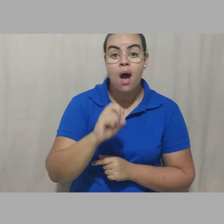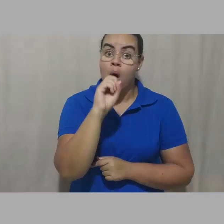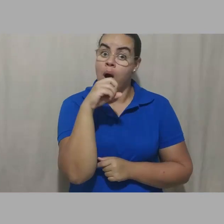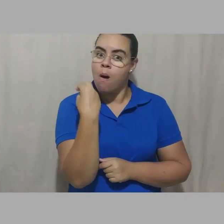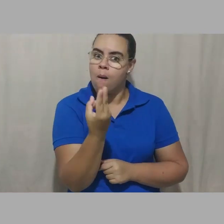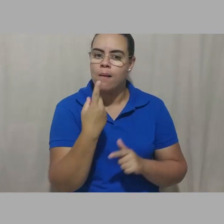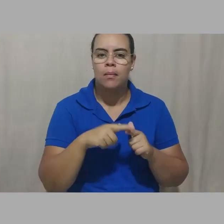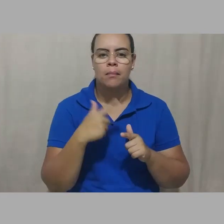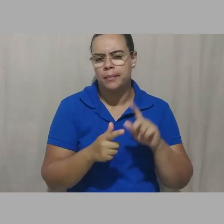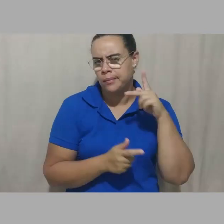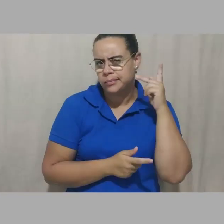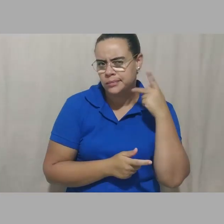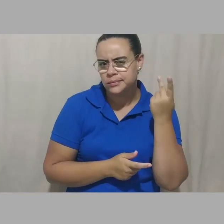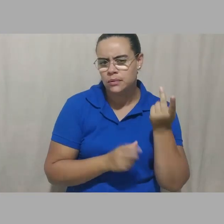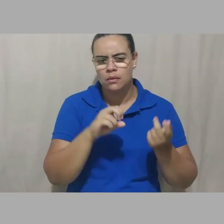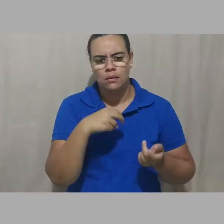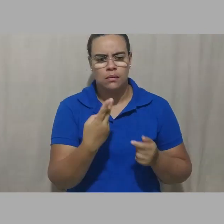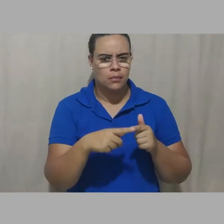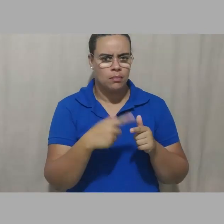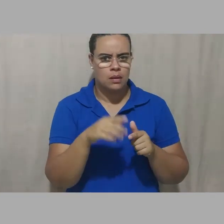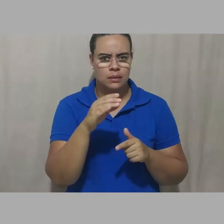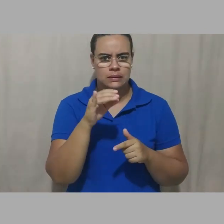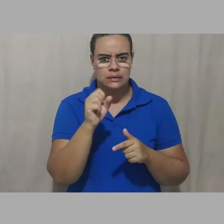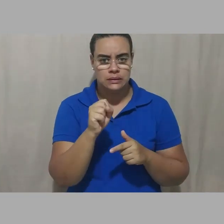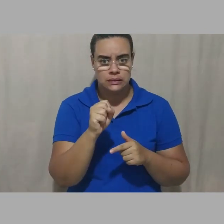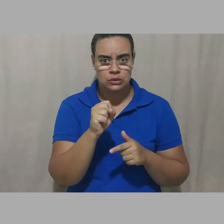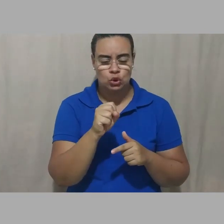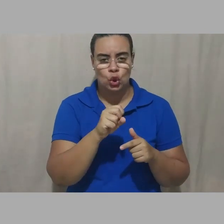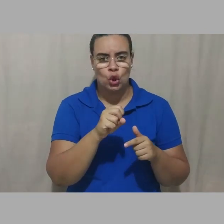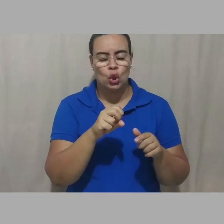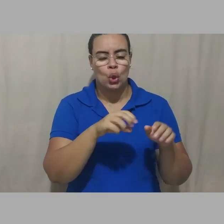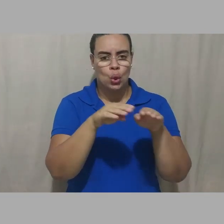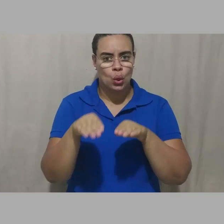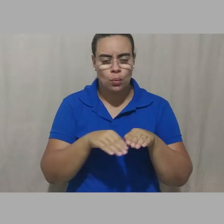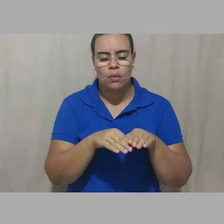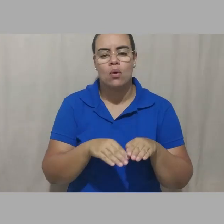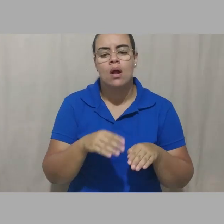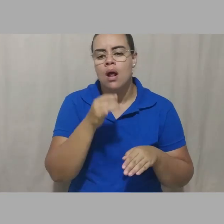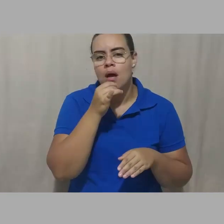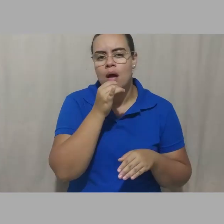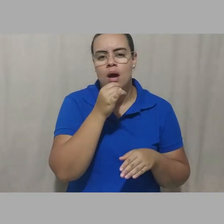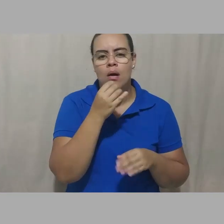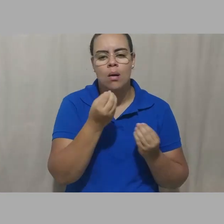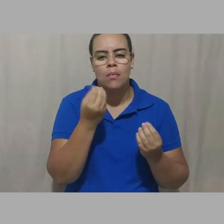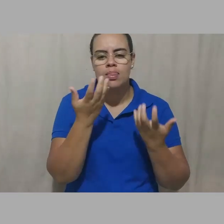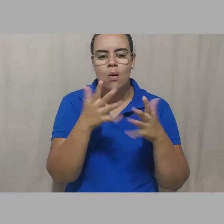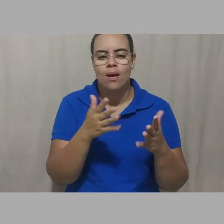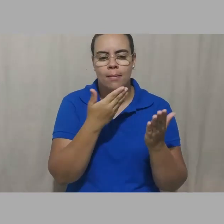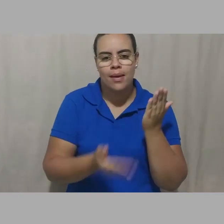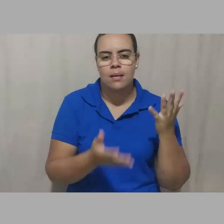problema político, ou é um problema da cisnormatividade de não querer deixar sua posição